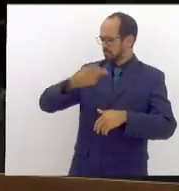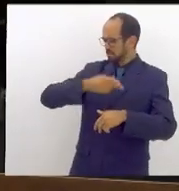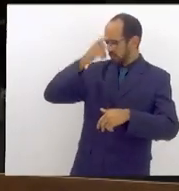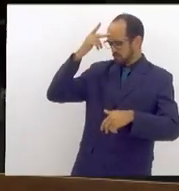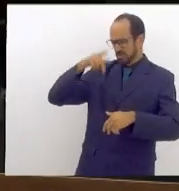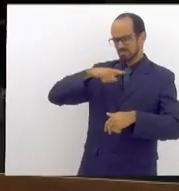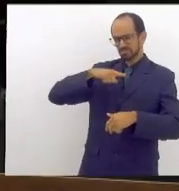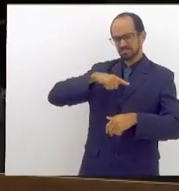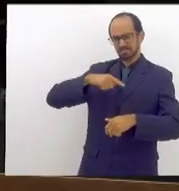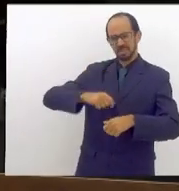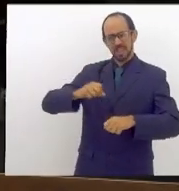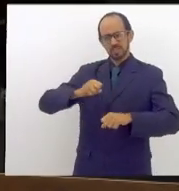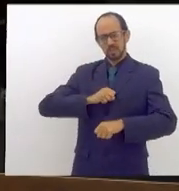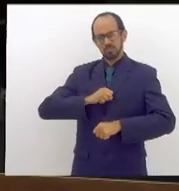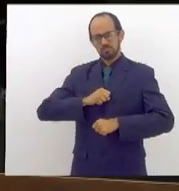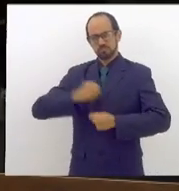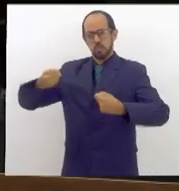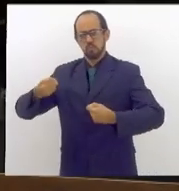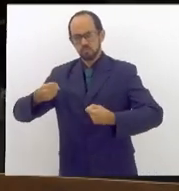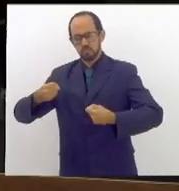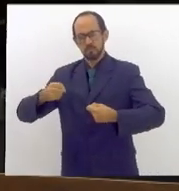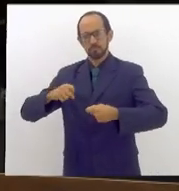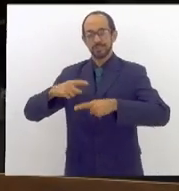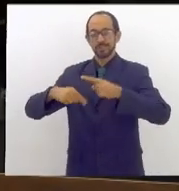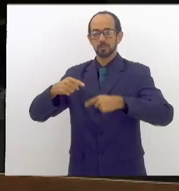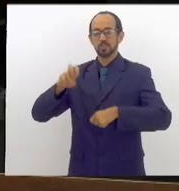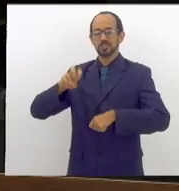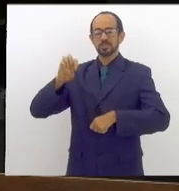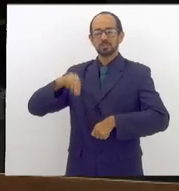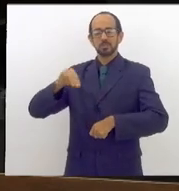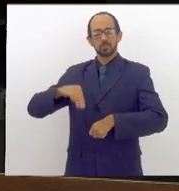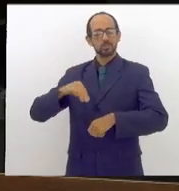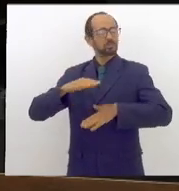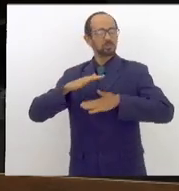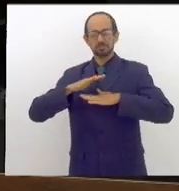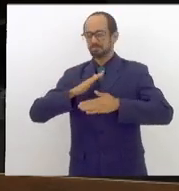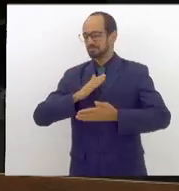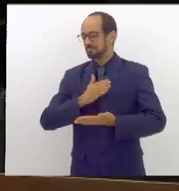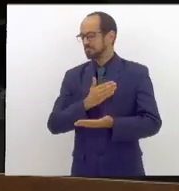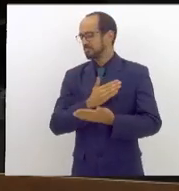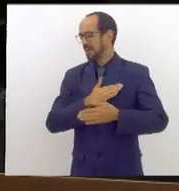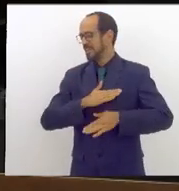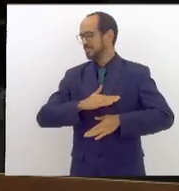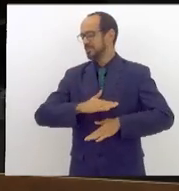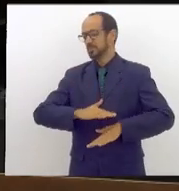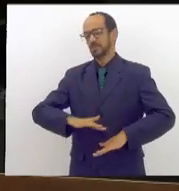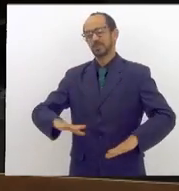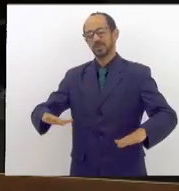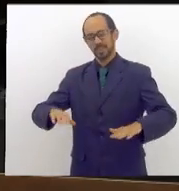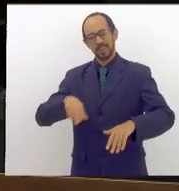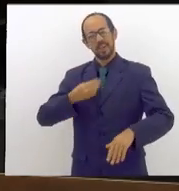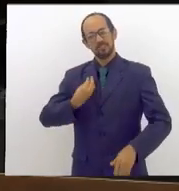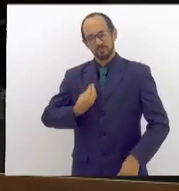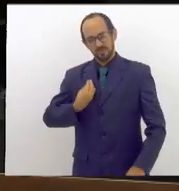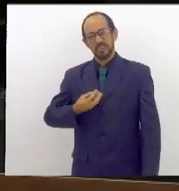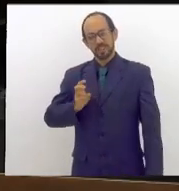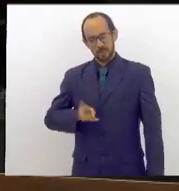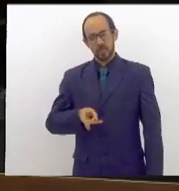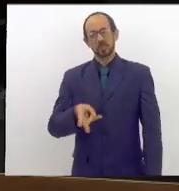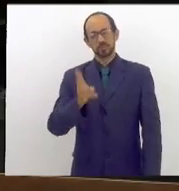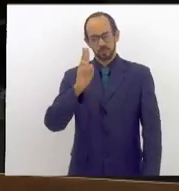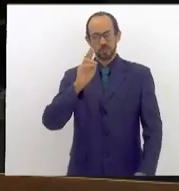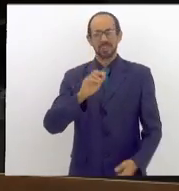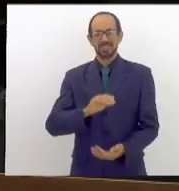mas cinco minutos depois passou e a vida continua de